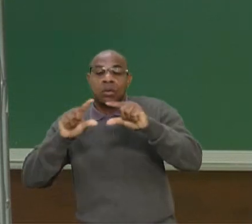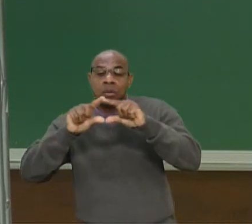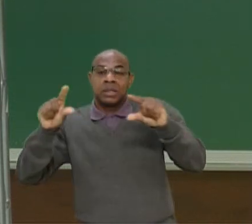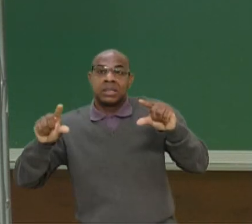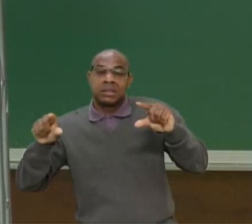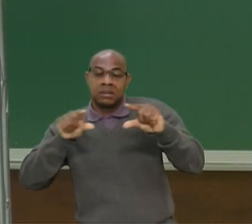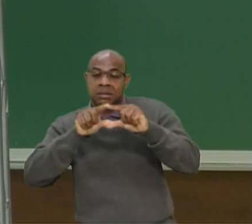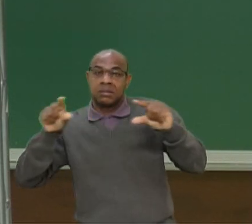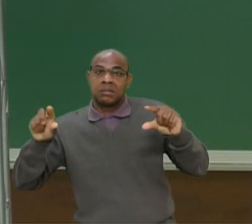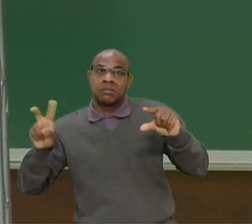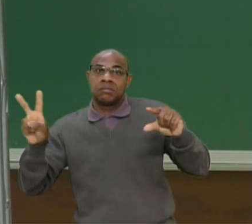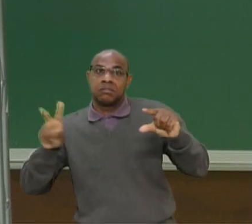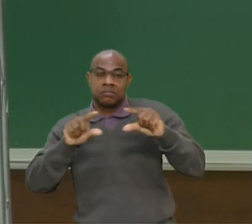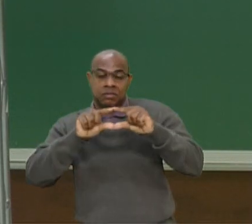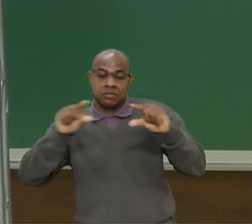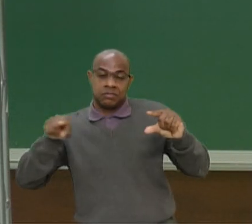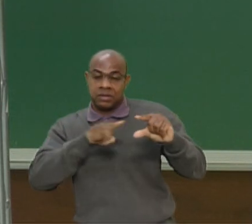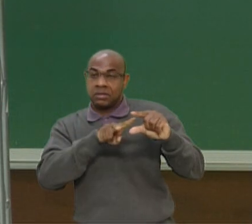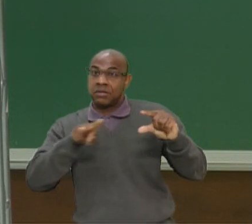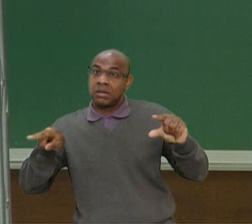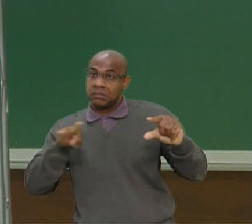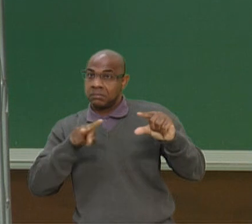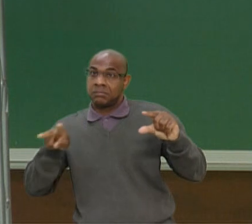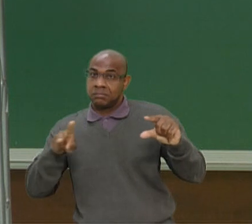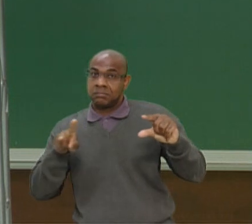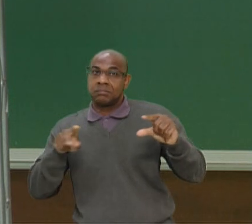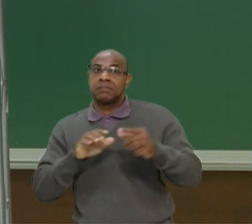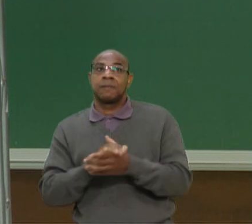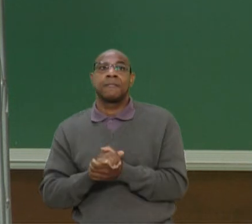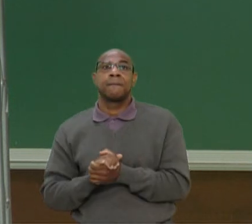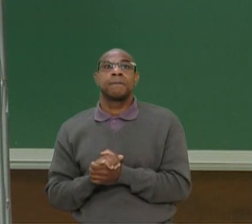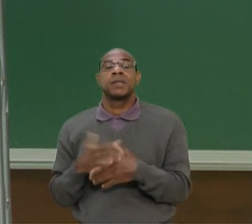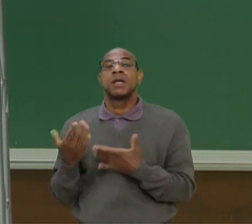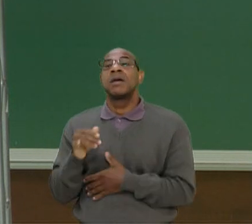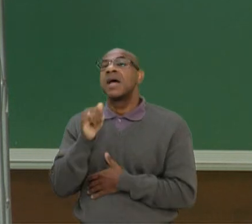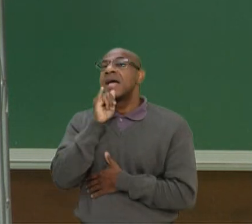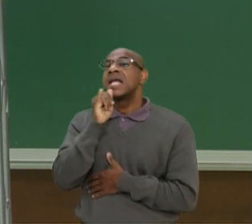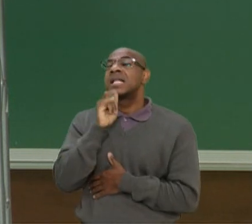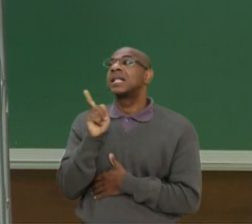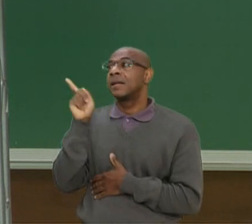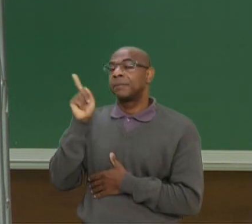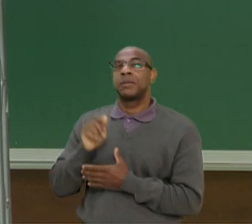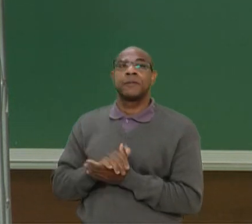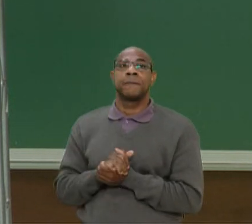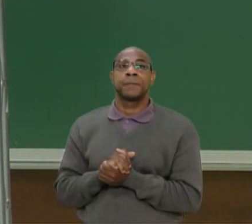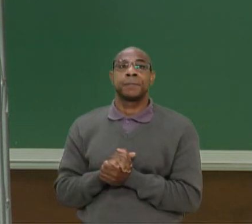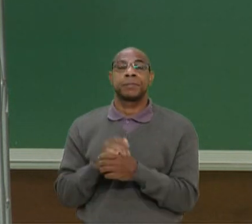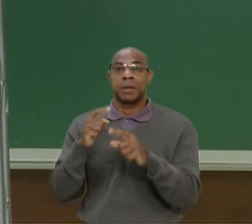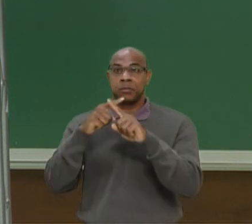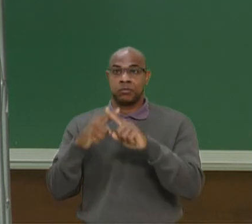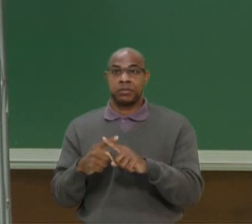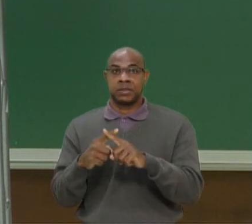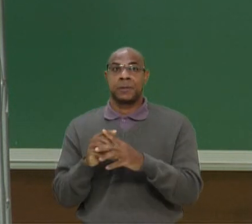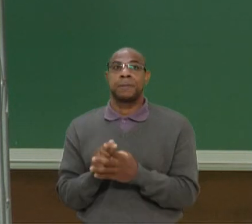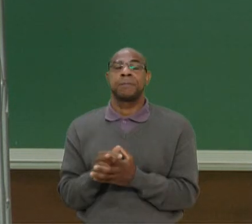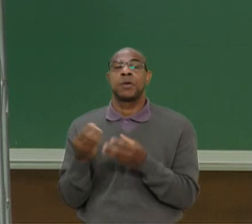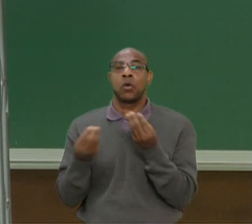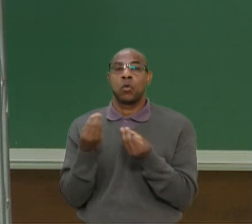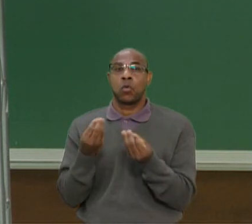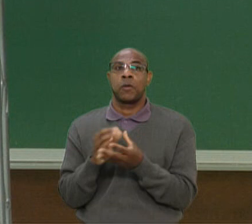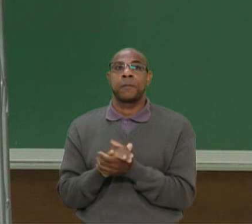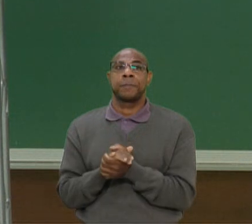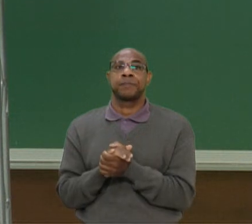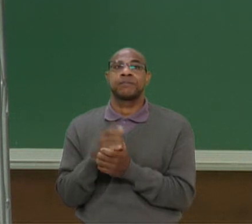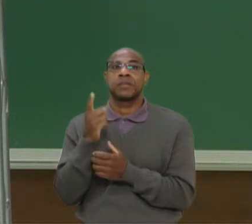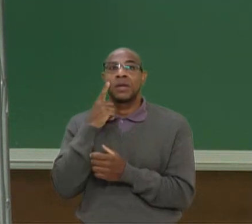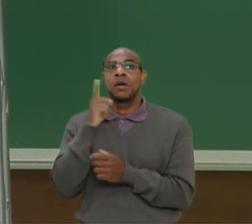aqui. Vai ser fácil agora para resolver. Bem, agora a gente vai ver um exemplo aqui da multiplicação. Vamos efetuar a multiplicação